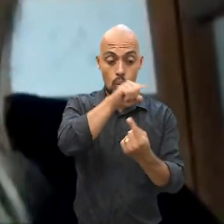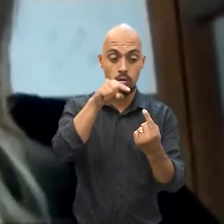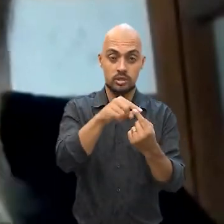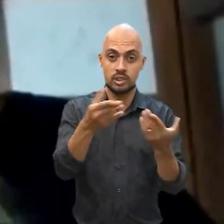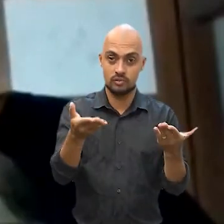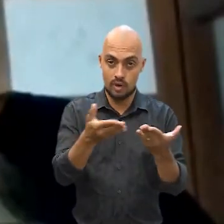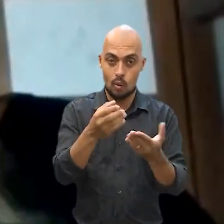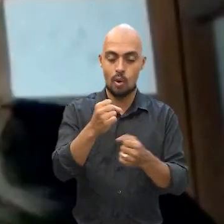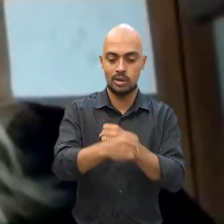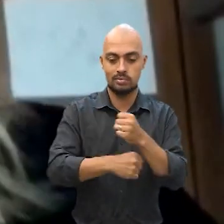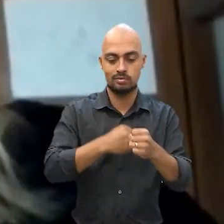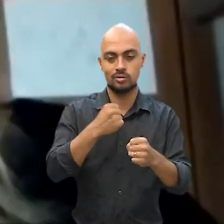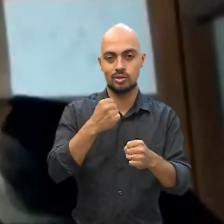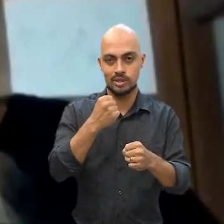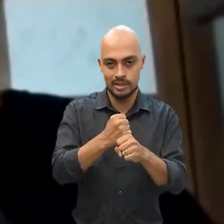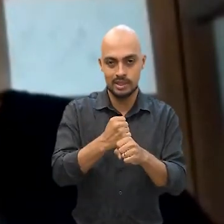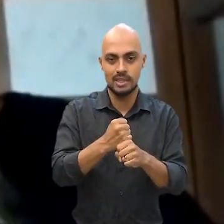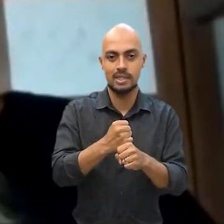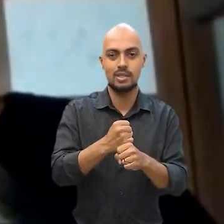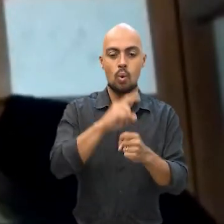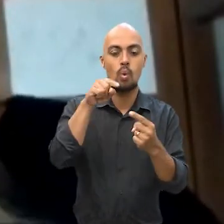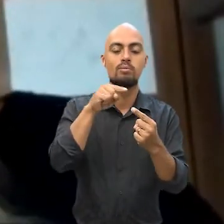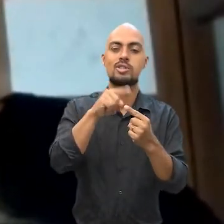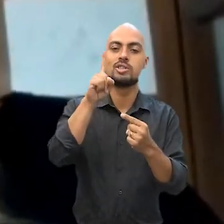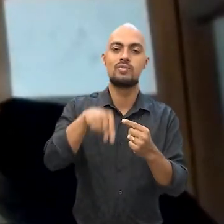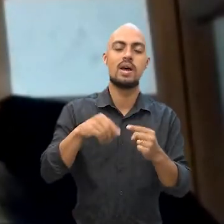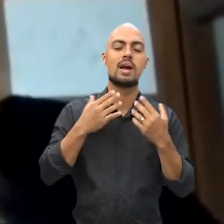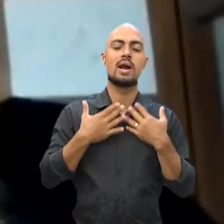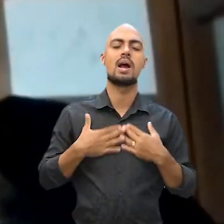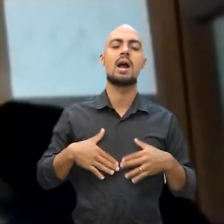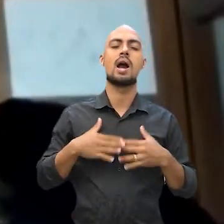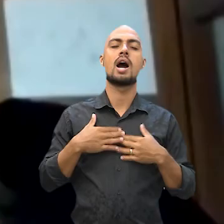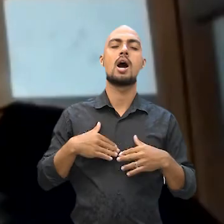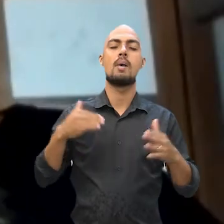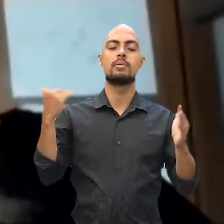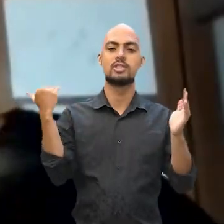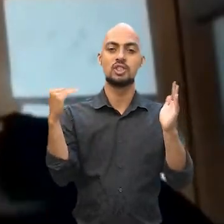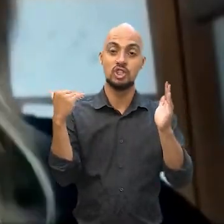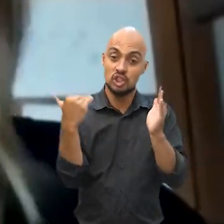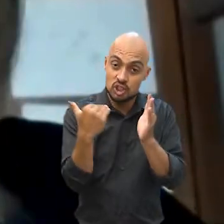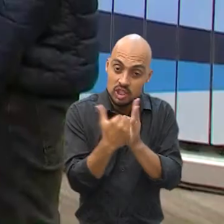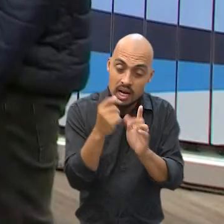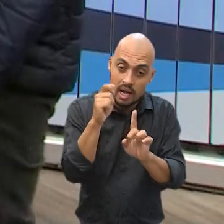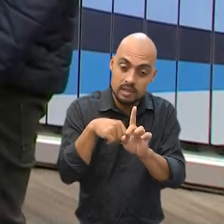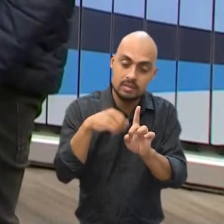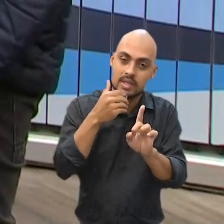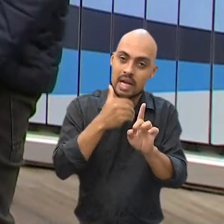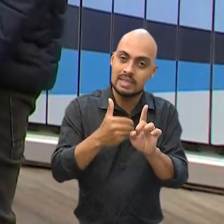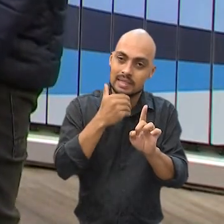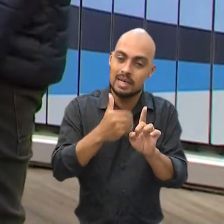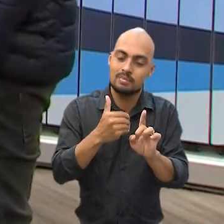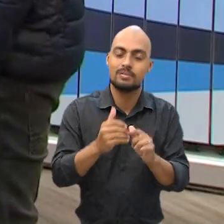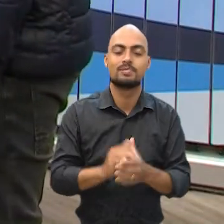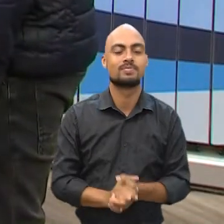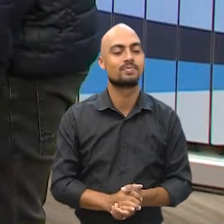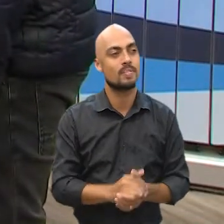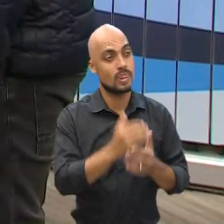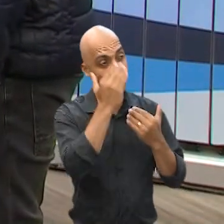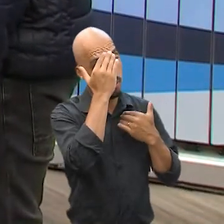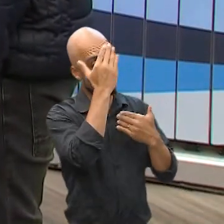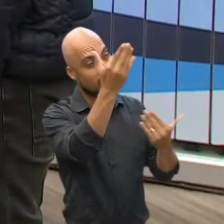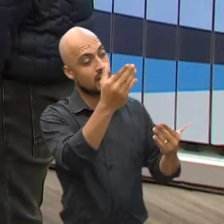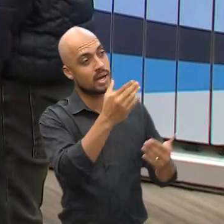chegar em dezembro. Já está ótimo, vai ser fundamental. Que fase, né? Muito obrigado,